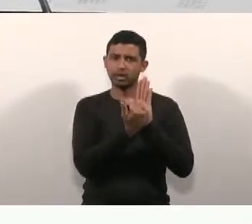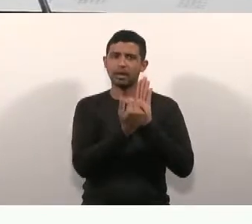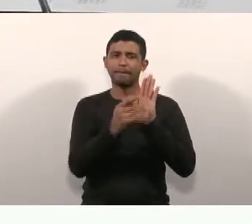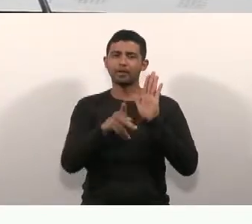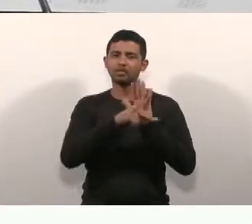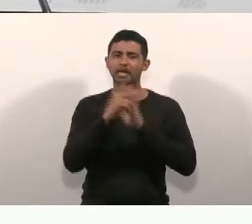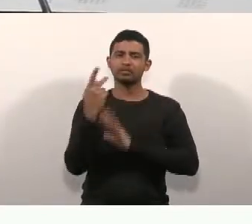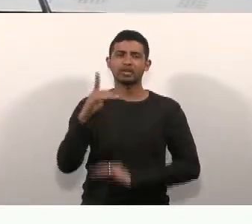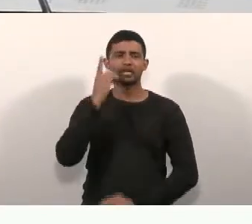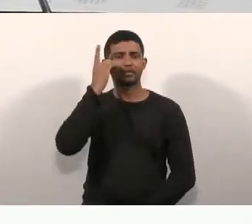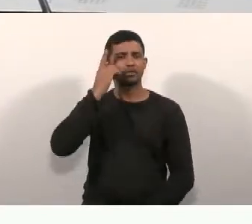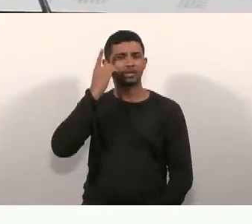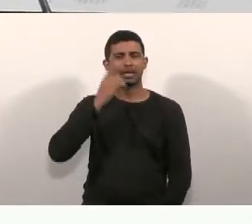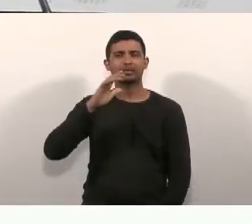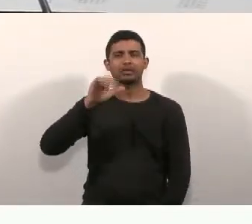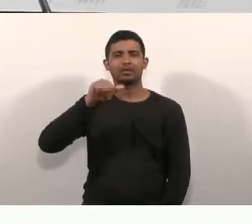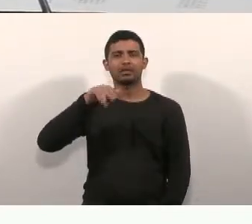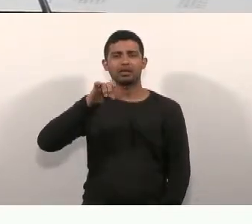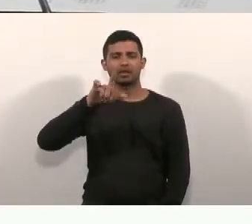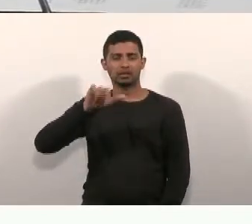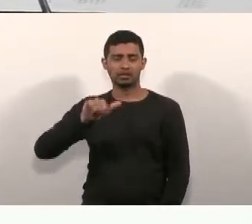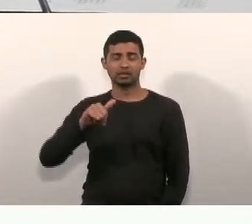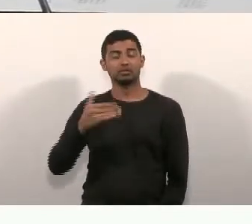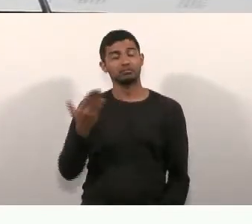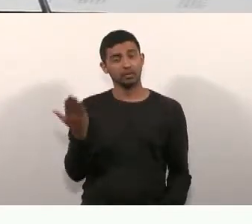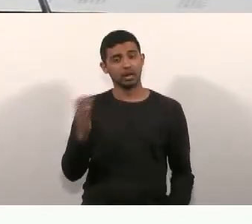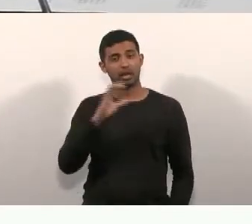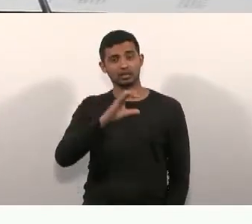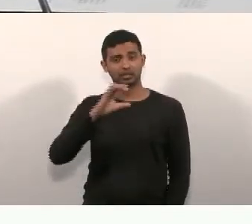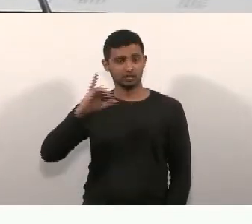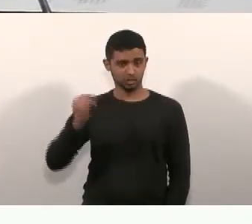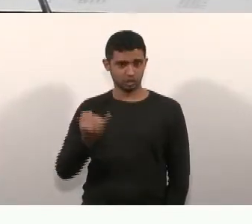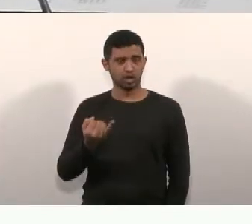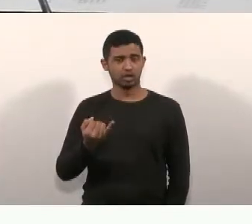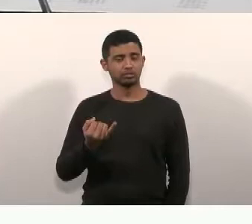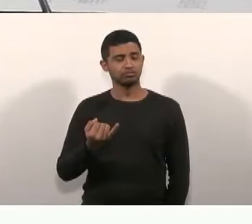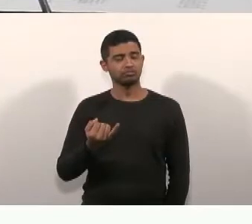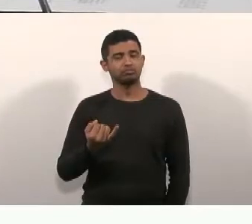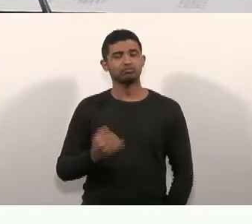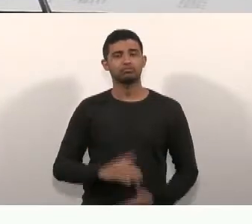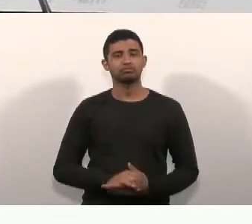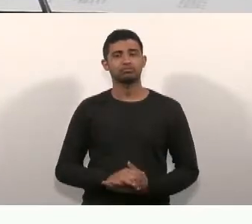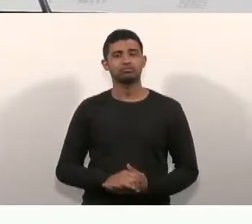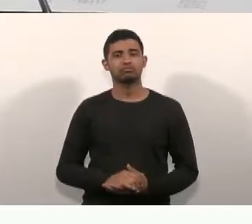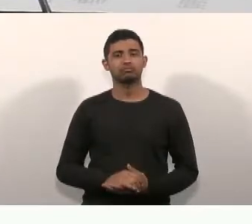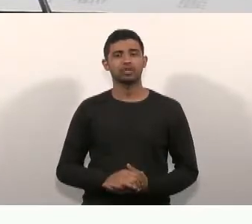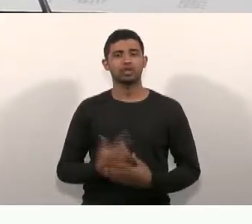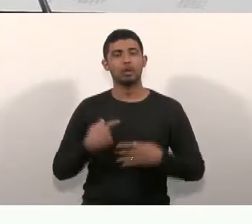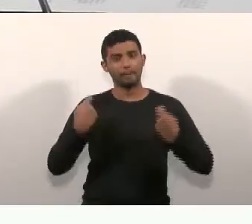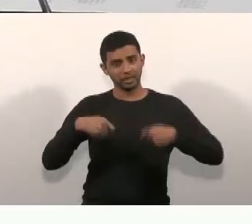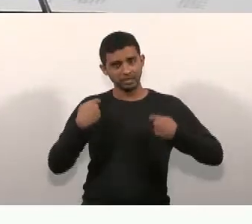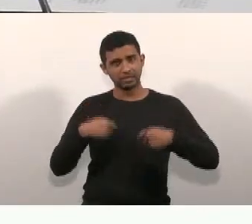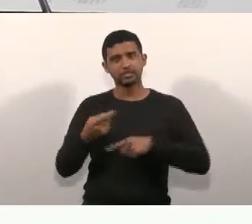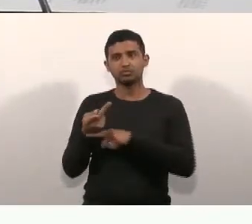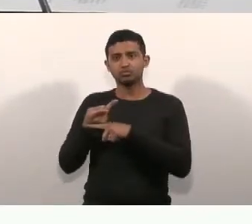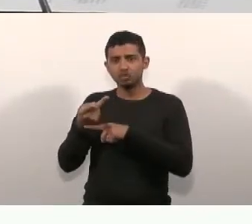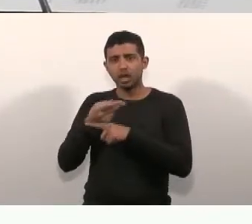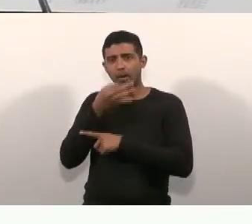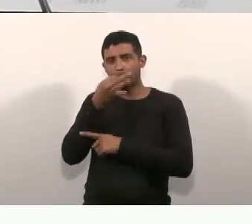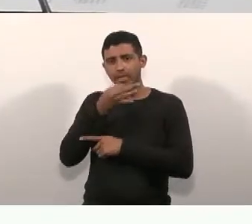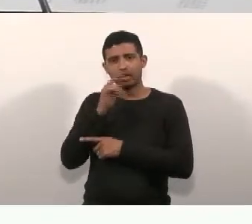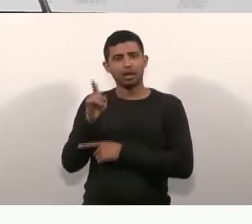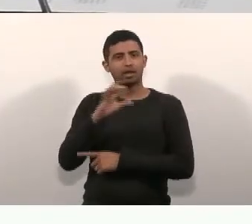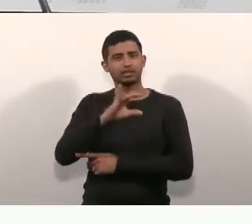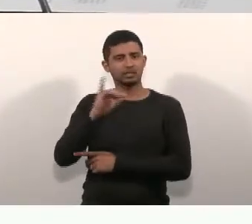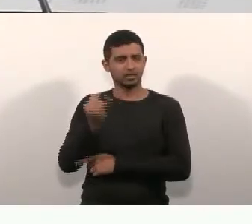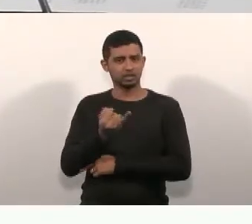Canella. Enfim, a CCJ, como apreciou a matéria, e nesse caso eu preciso buscar o parecer da CCJ, eu já tenho aqui, ela